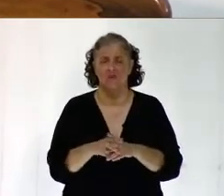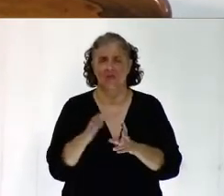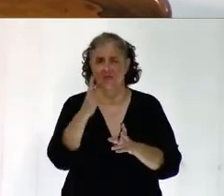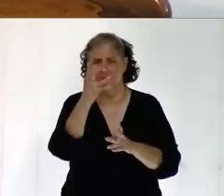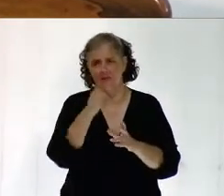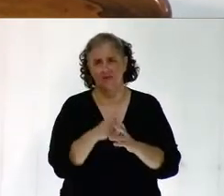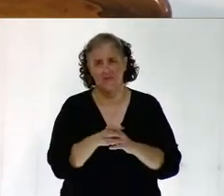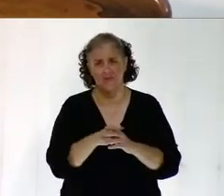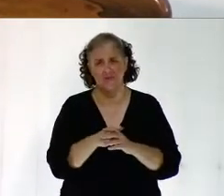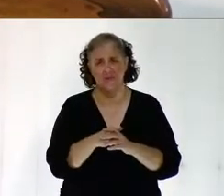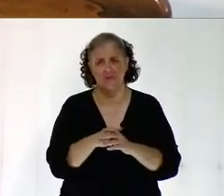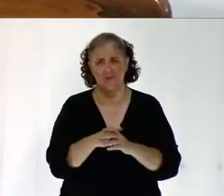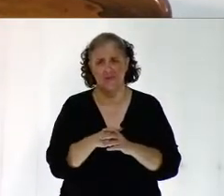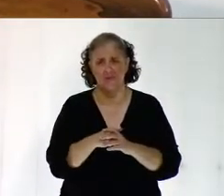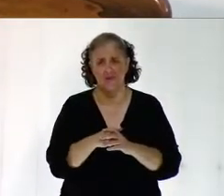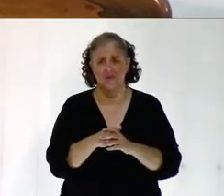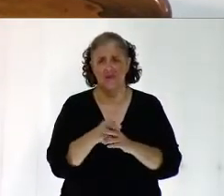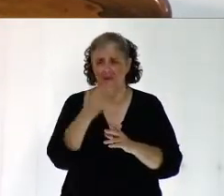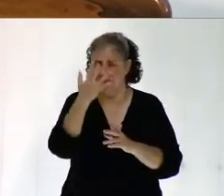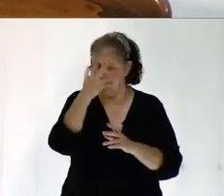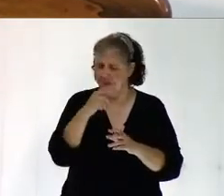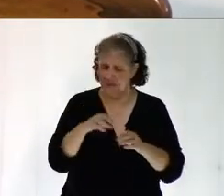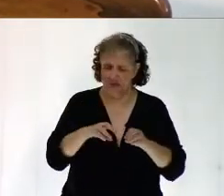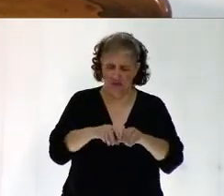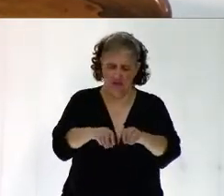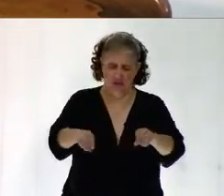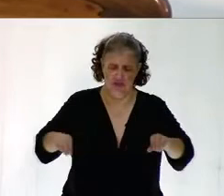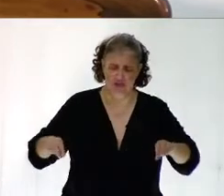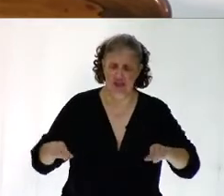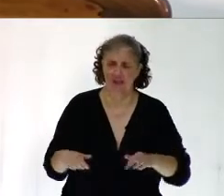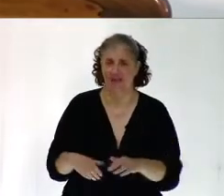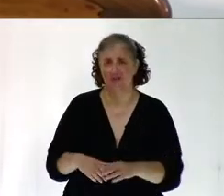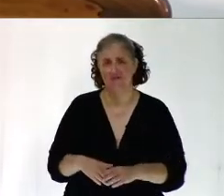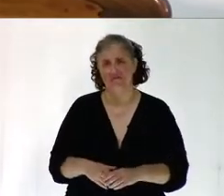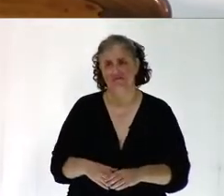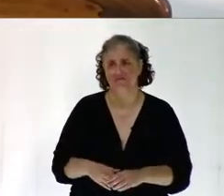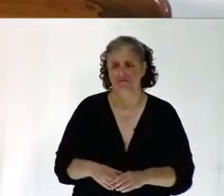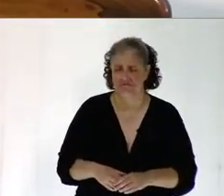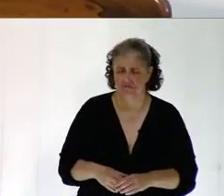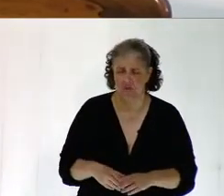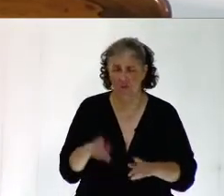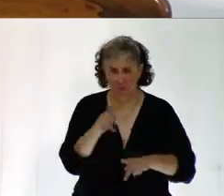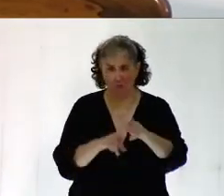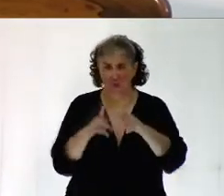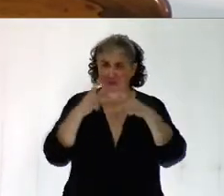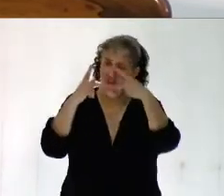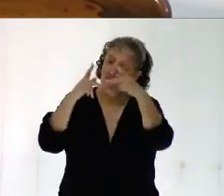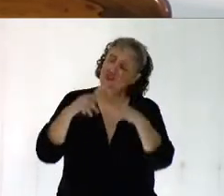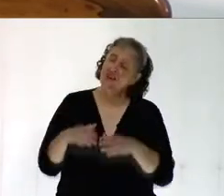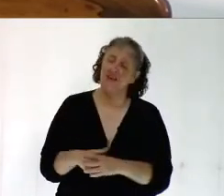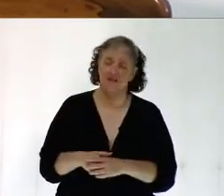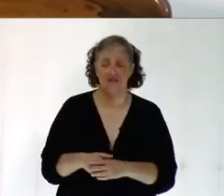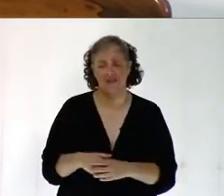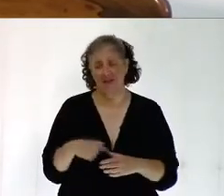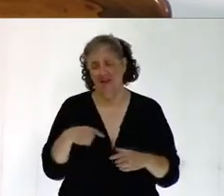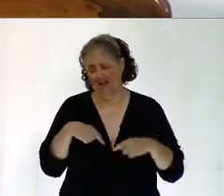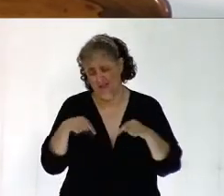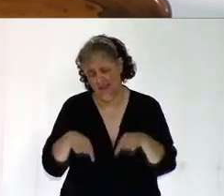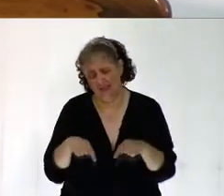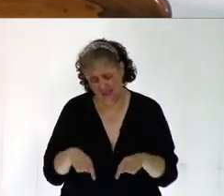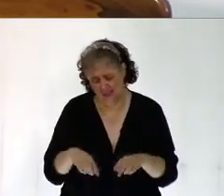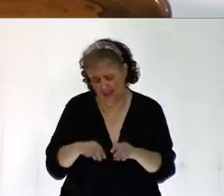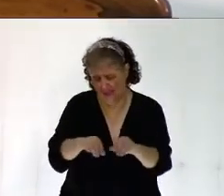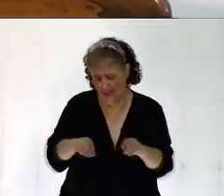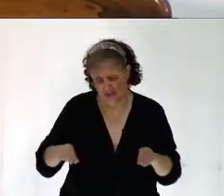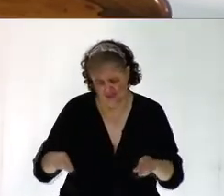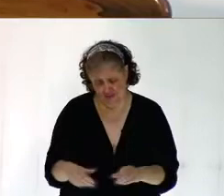agora estamos aqui no deserto a morrer a gente vivia quando era escravo a